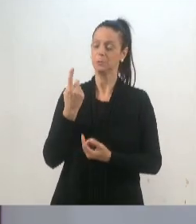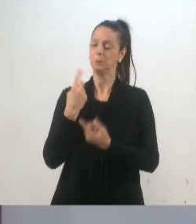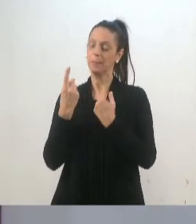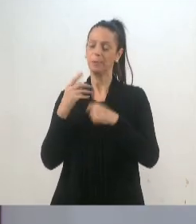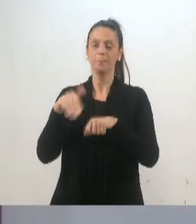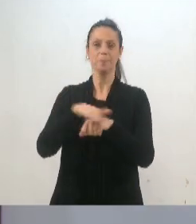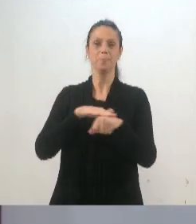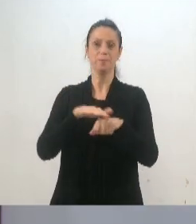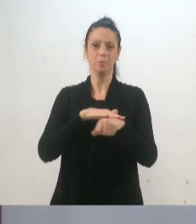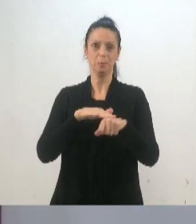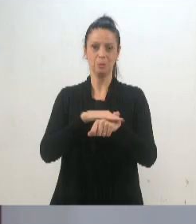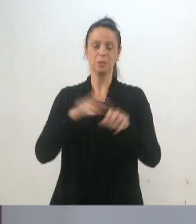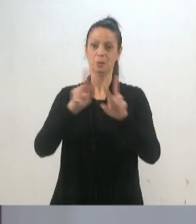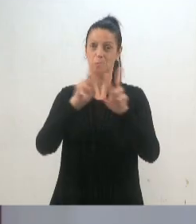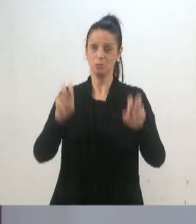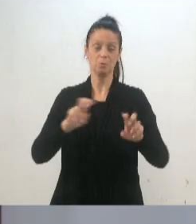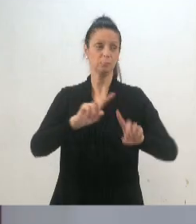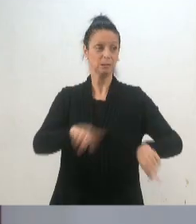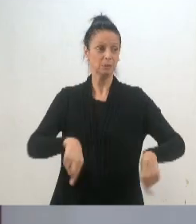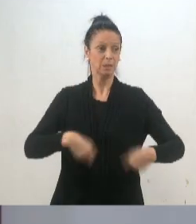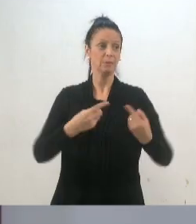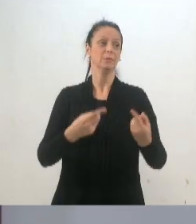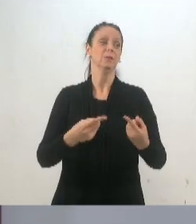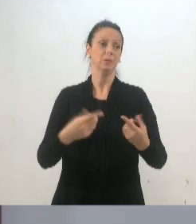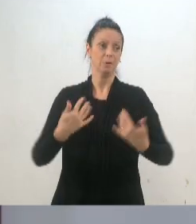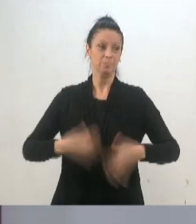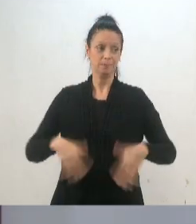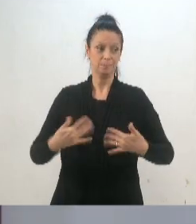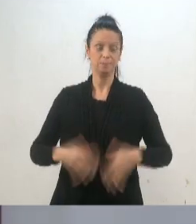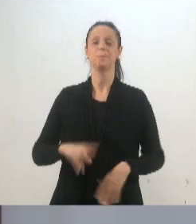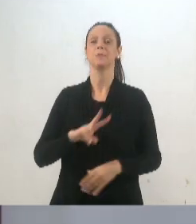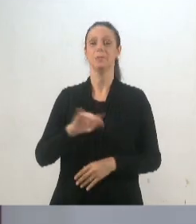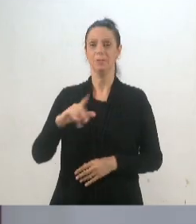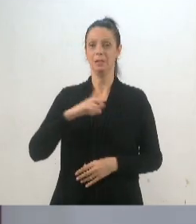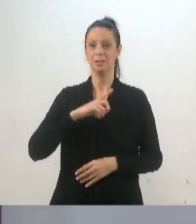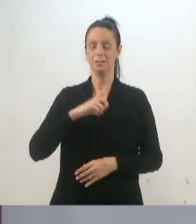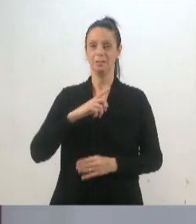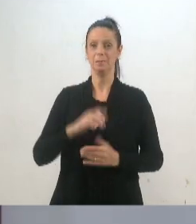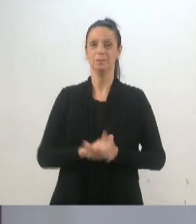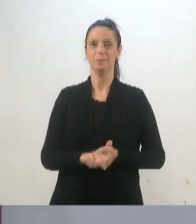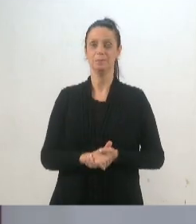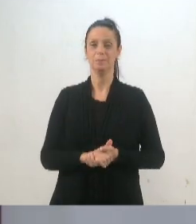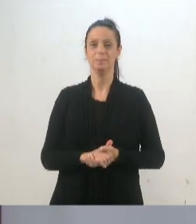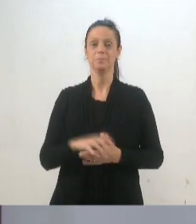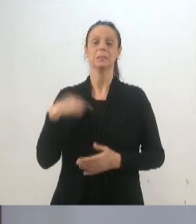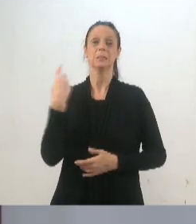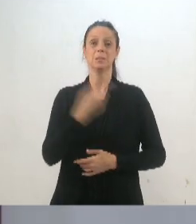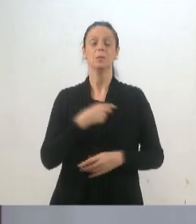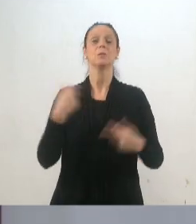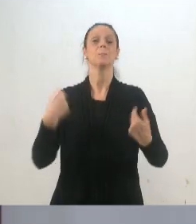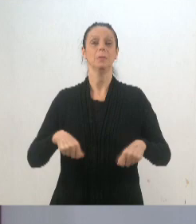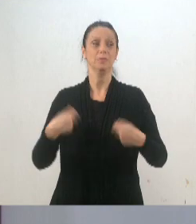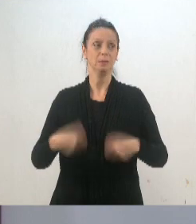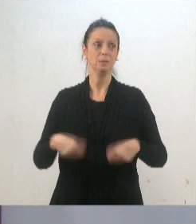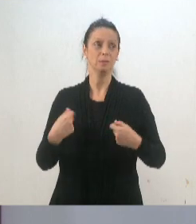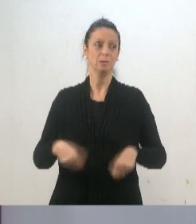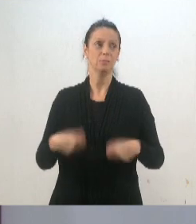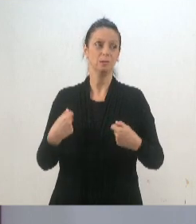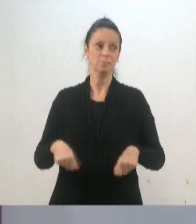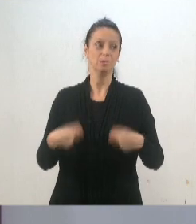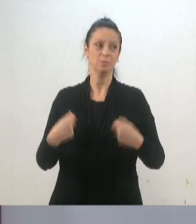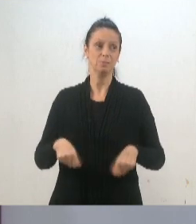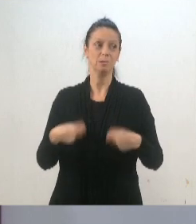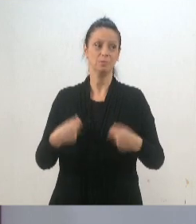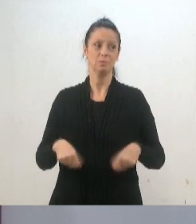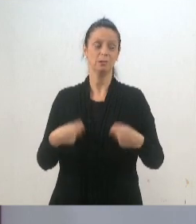sobre os grandes desafios que serão enfrentados. E a gente precisa estar